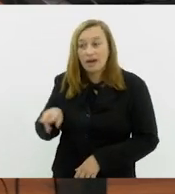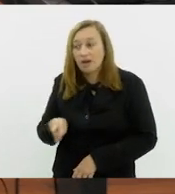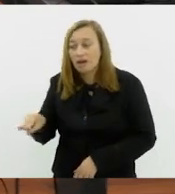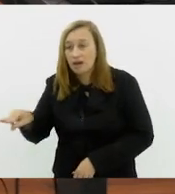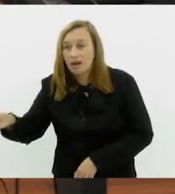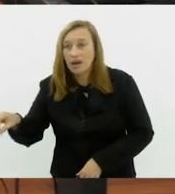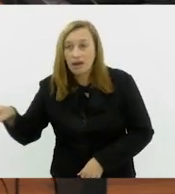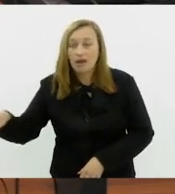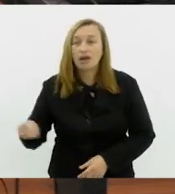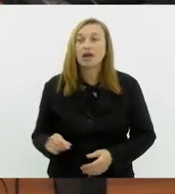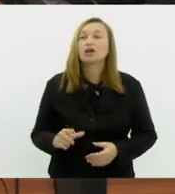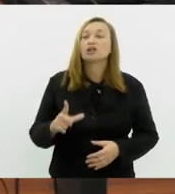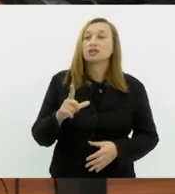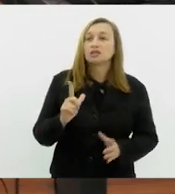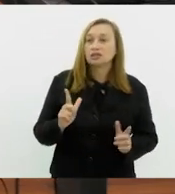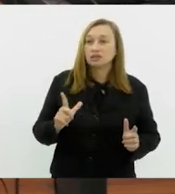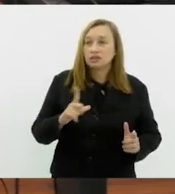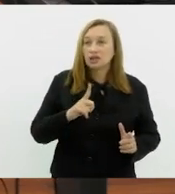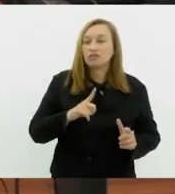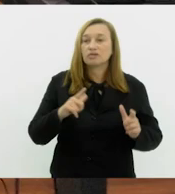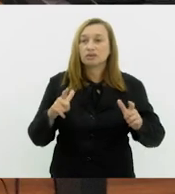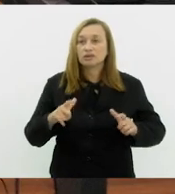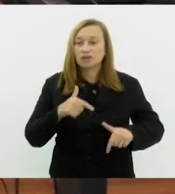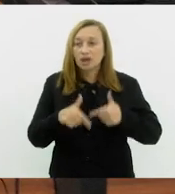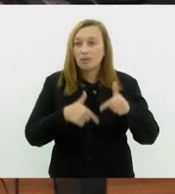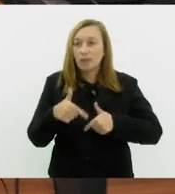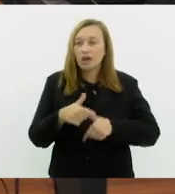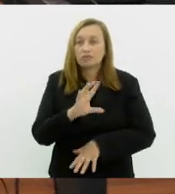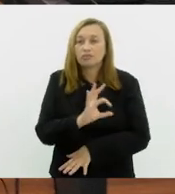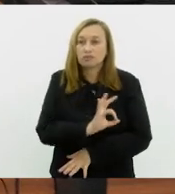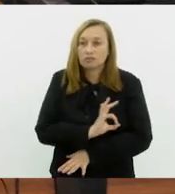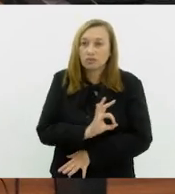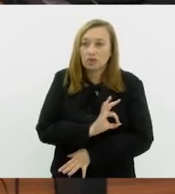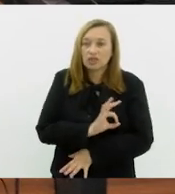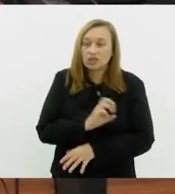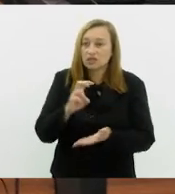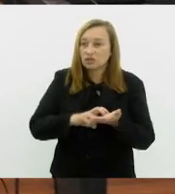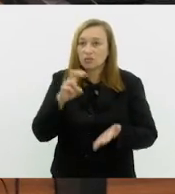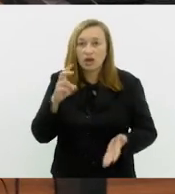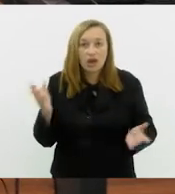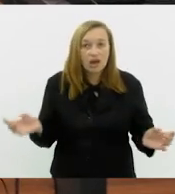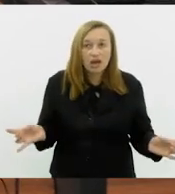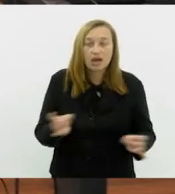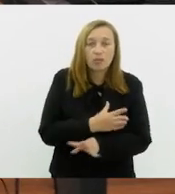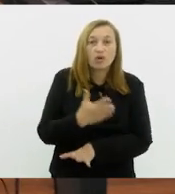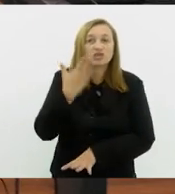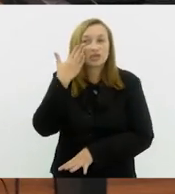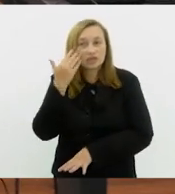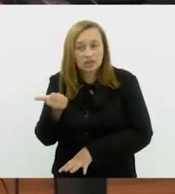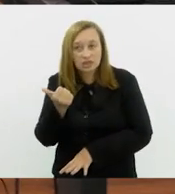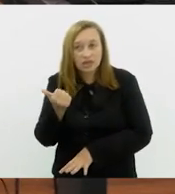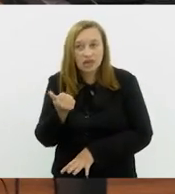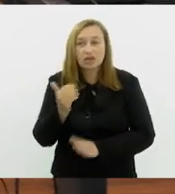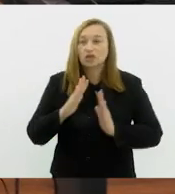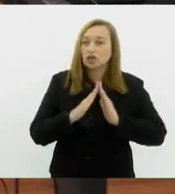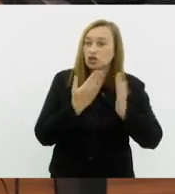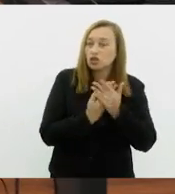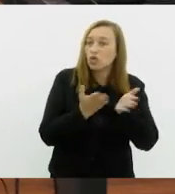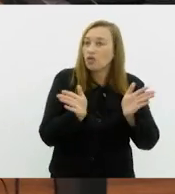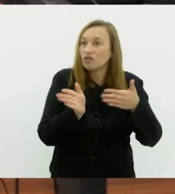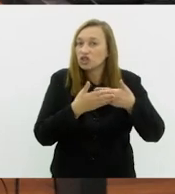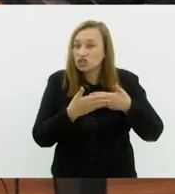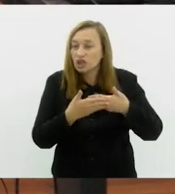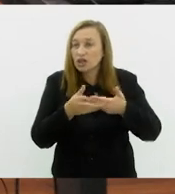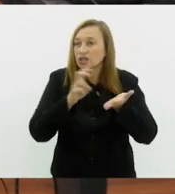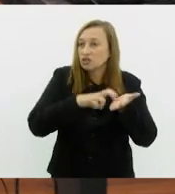teve uma operação policial na Maré de manhã, que acabou, né? Mas a gente sabe que escolas foram fechadas de manhã,